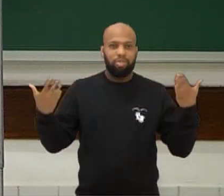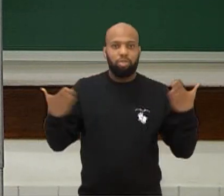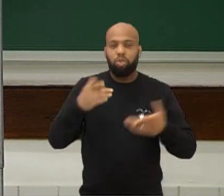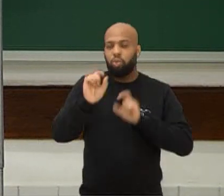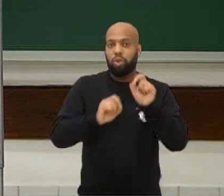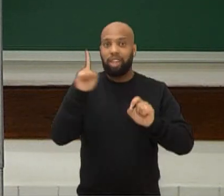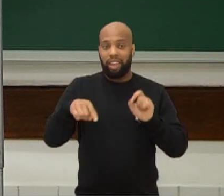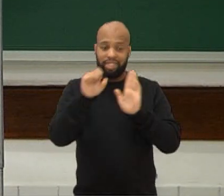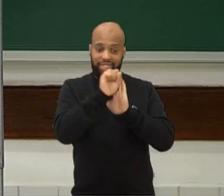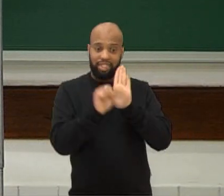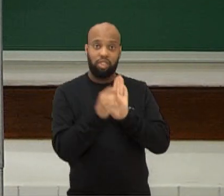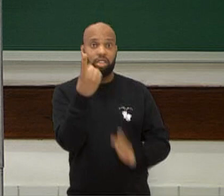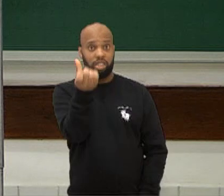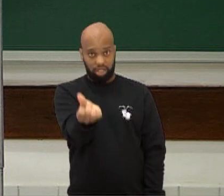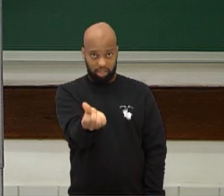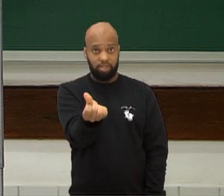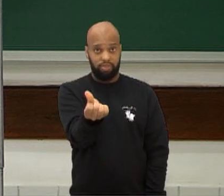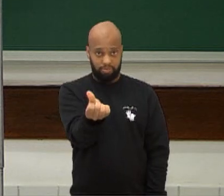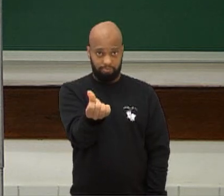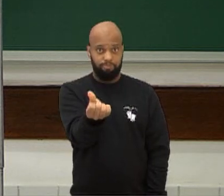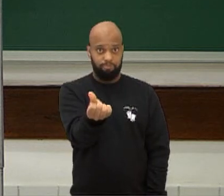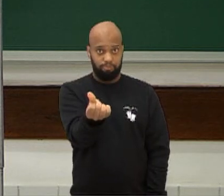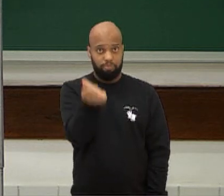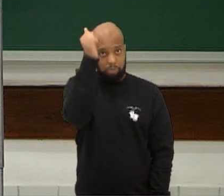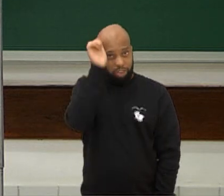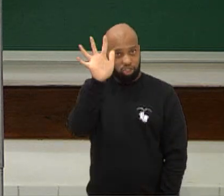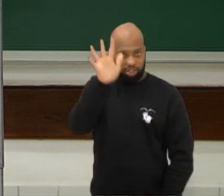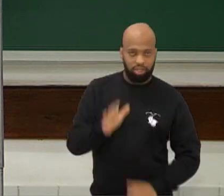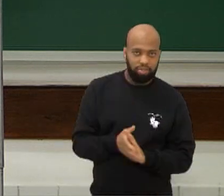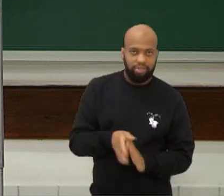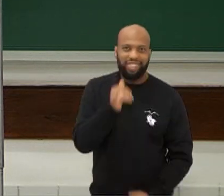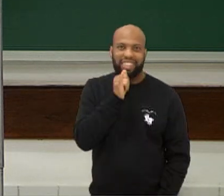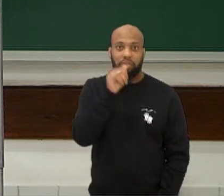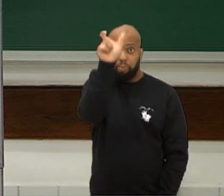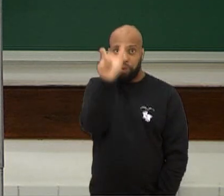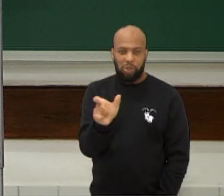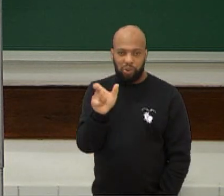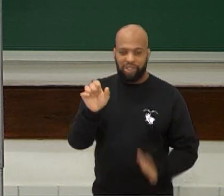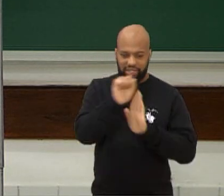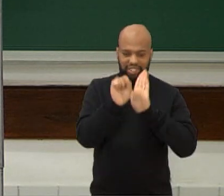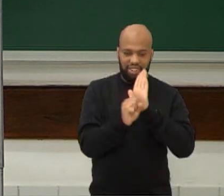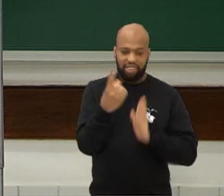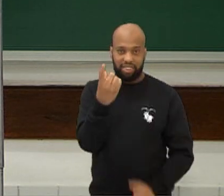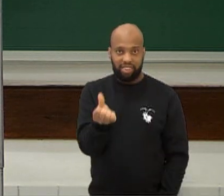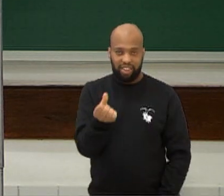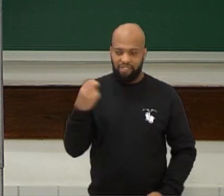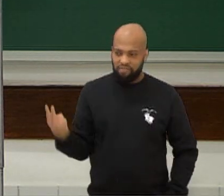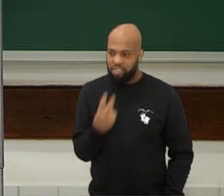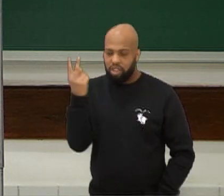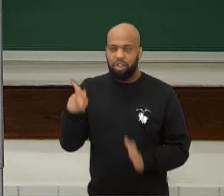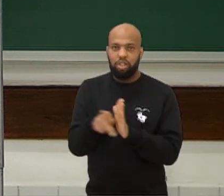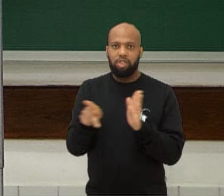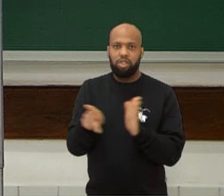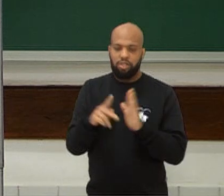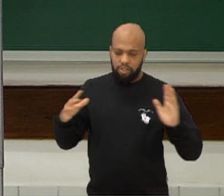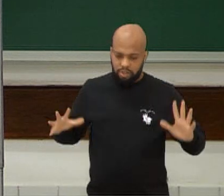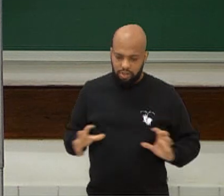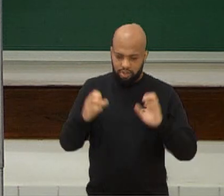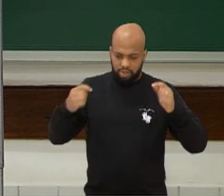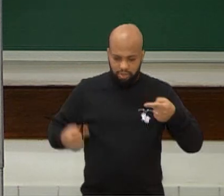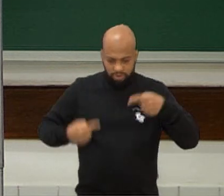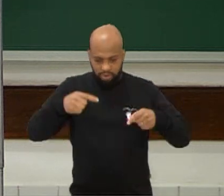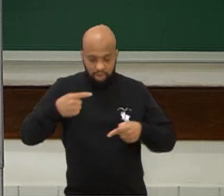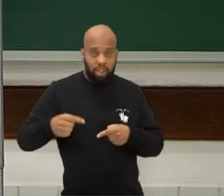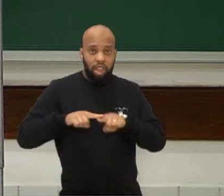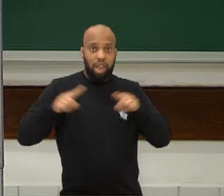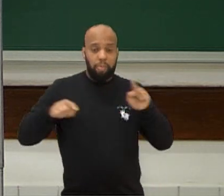período do século XVI. Imagine uma pessoa no século XVI valorizando o conflito, quando em pleno século XXI a gente ainda tende a fugir